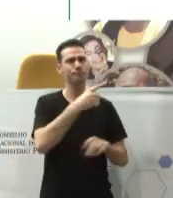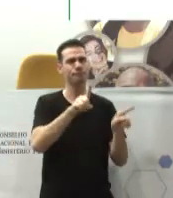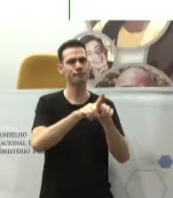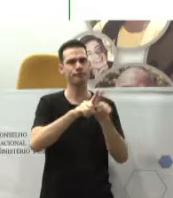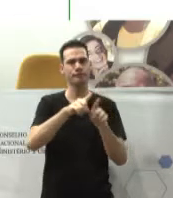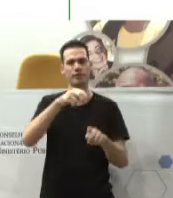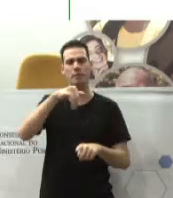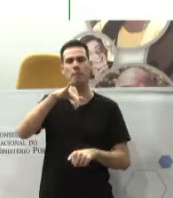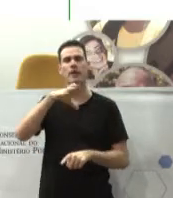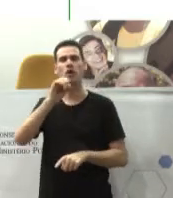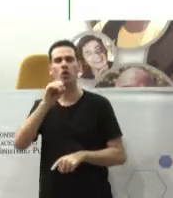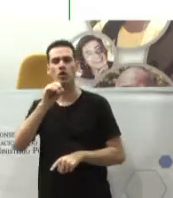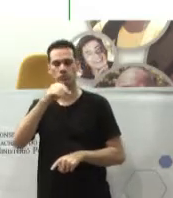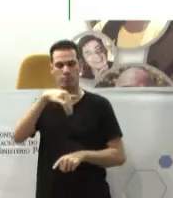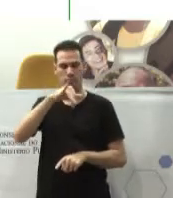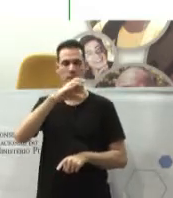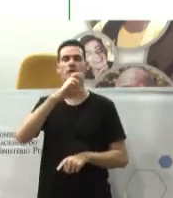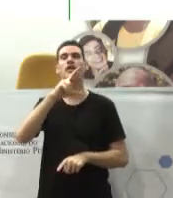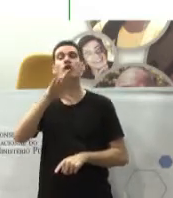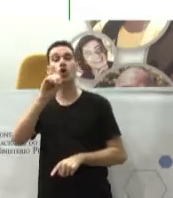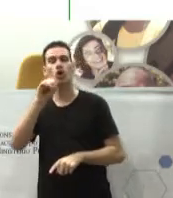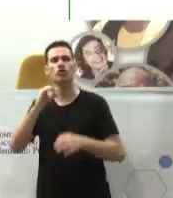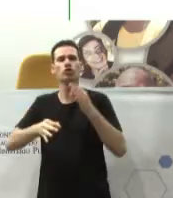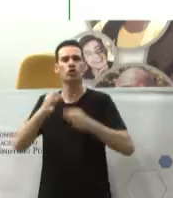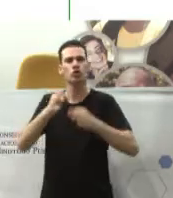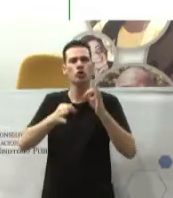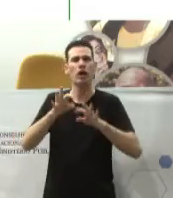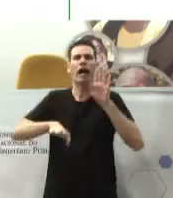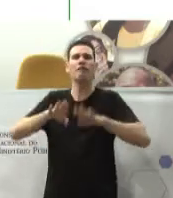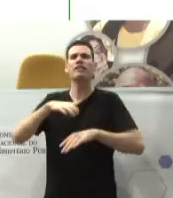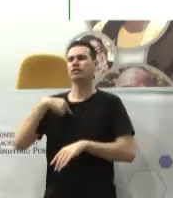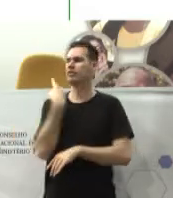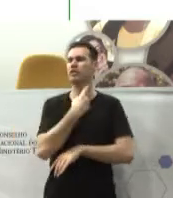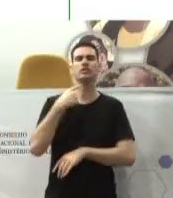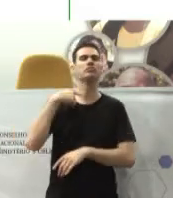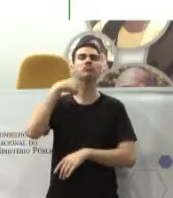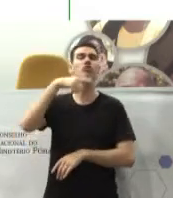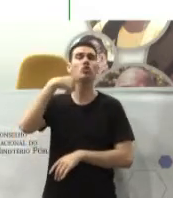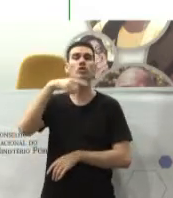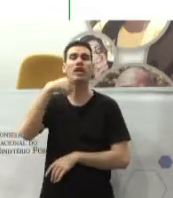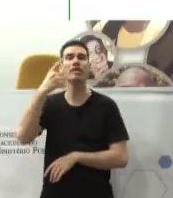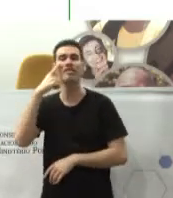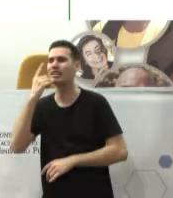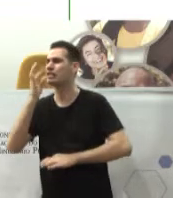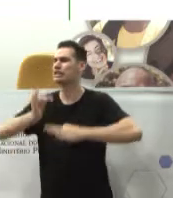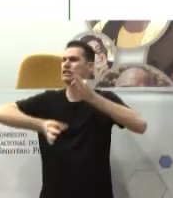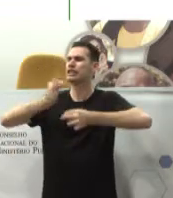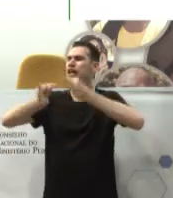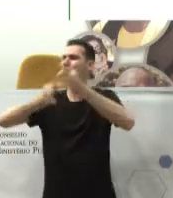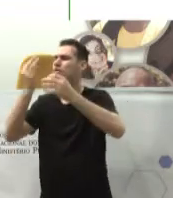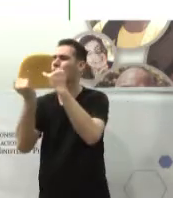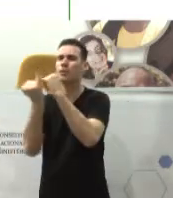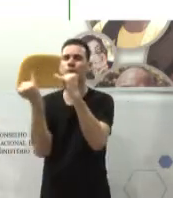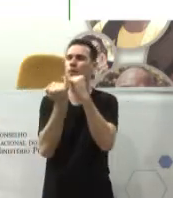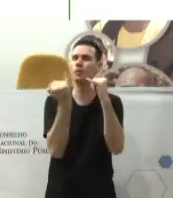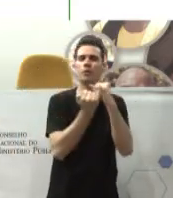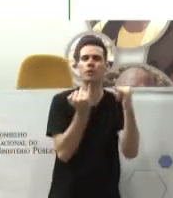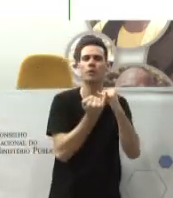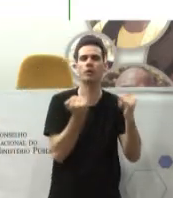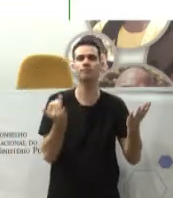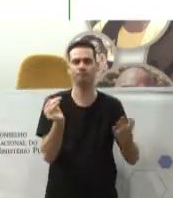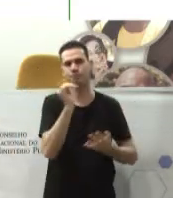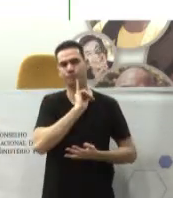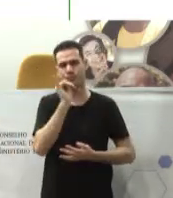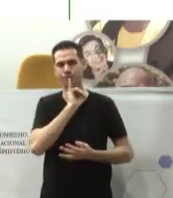microjustiça. Nós não conseguimos analisar, muitas vezes, tecnologias similares. Quando falamos